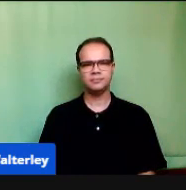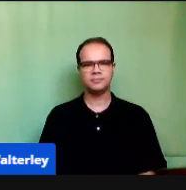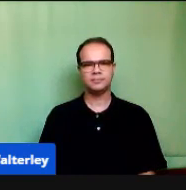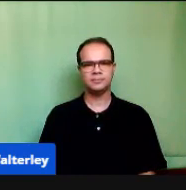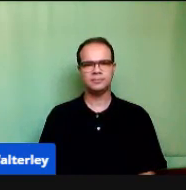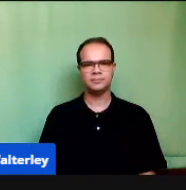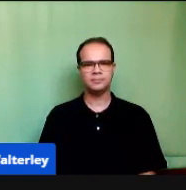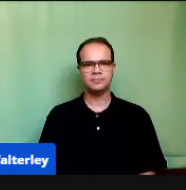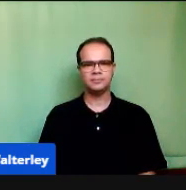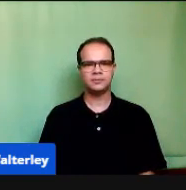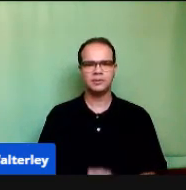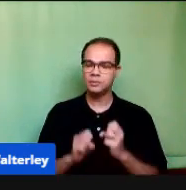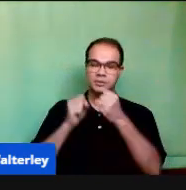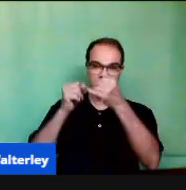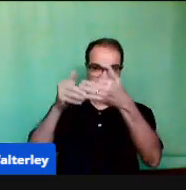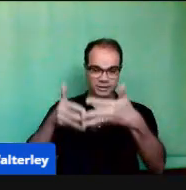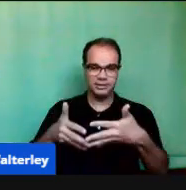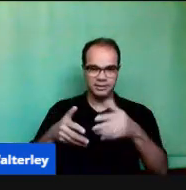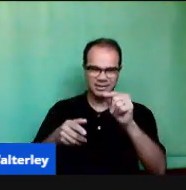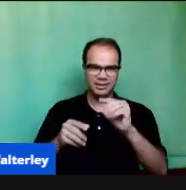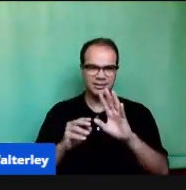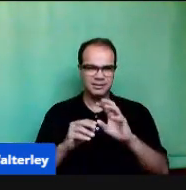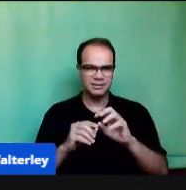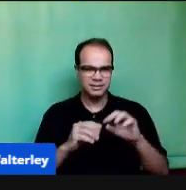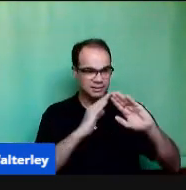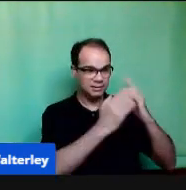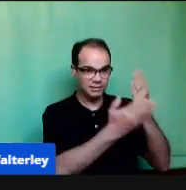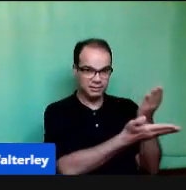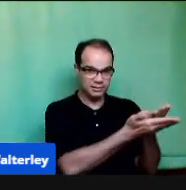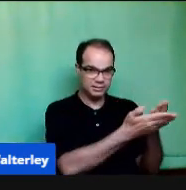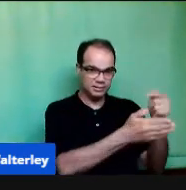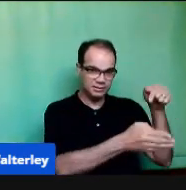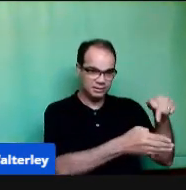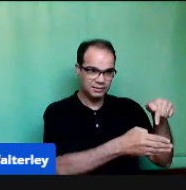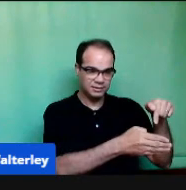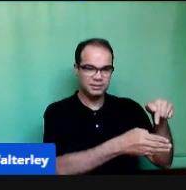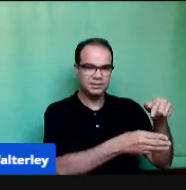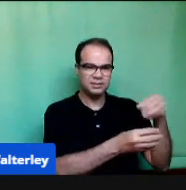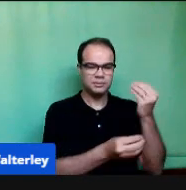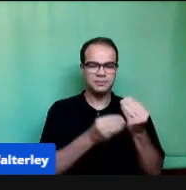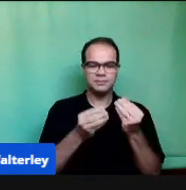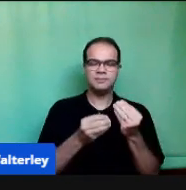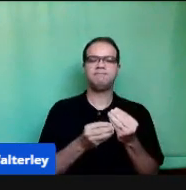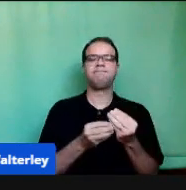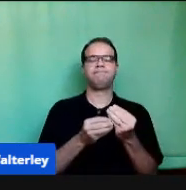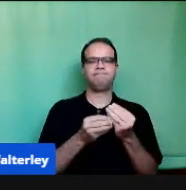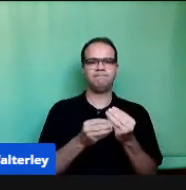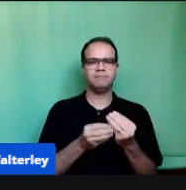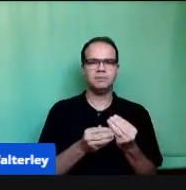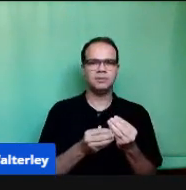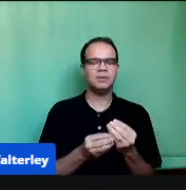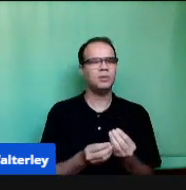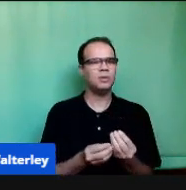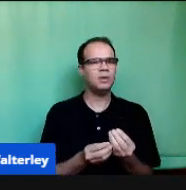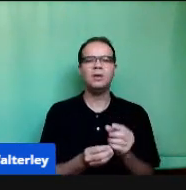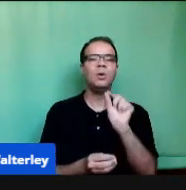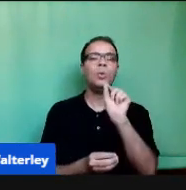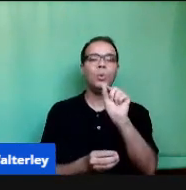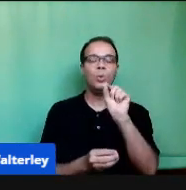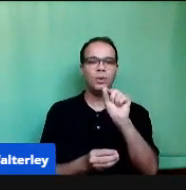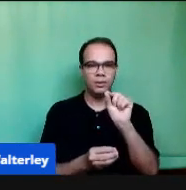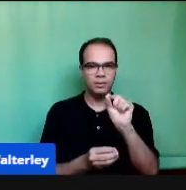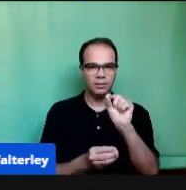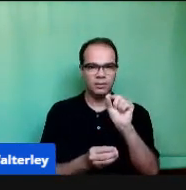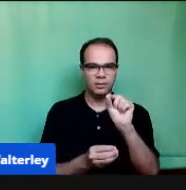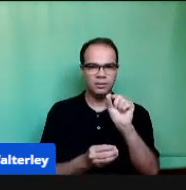de gênero e diversidade na escola, nós temos um grande desafio que é conhecer um pouco o que é essa